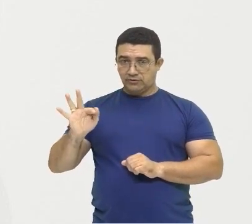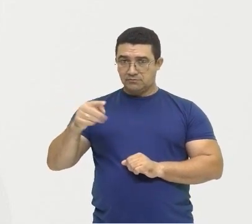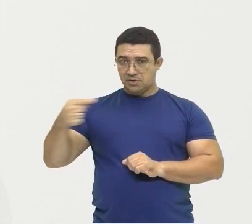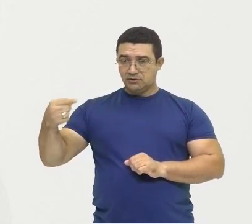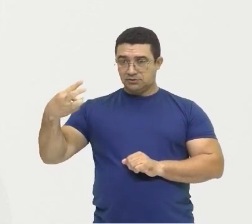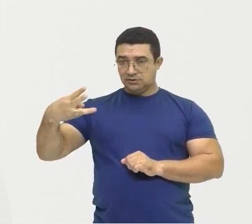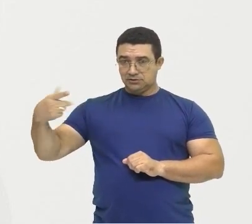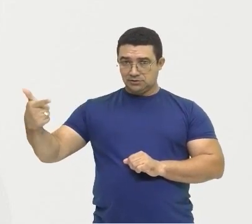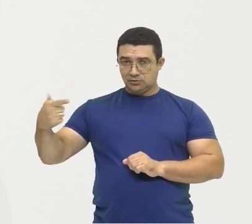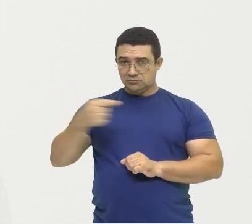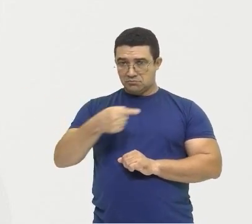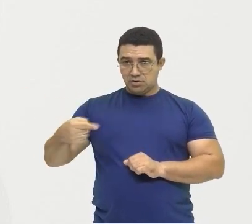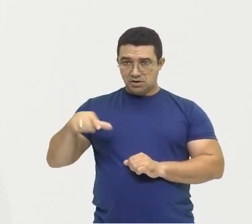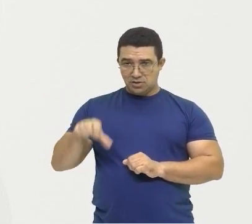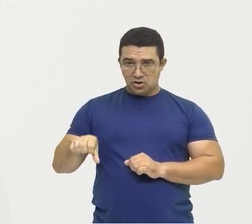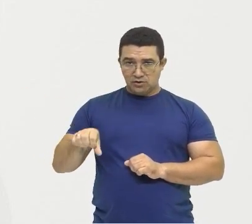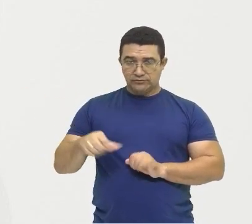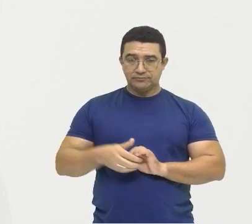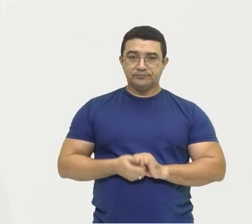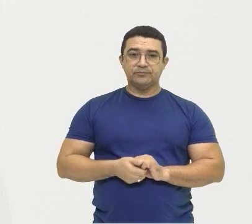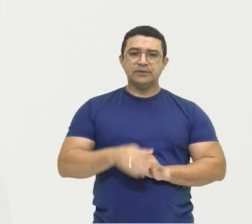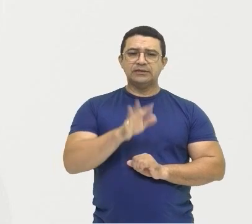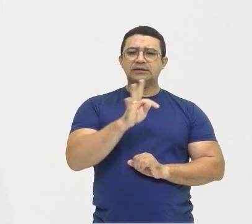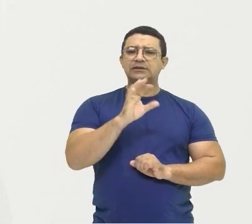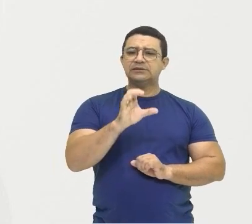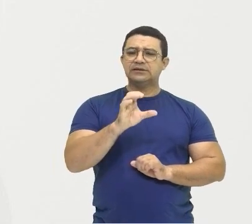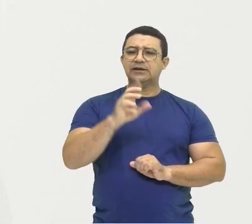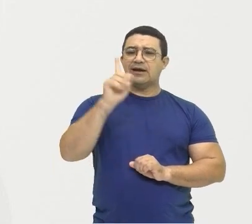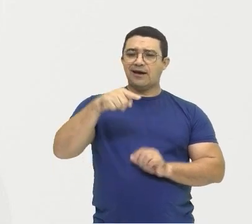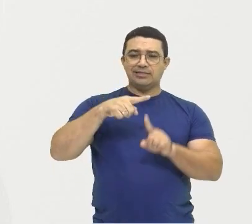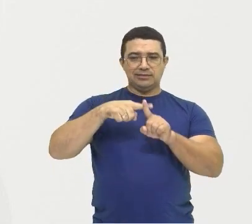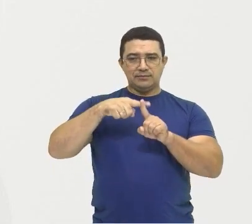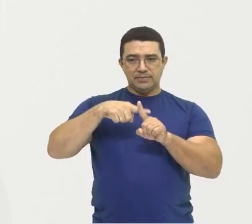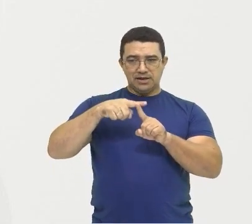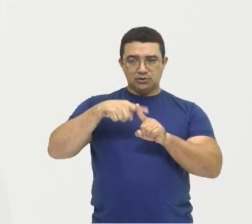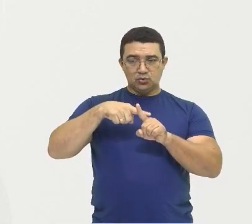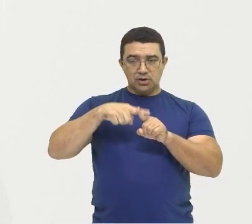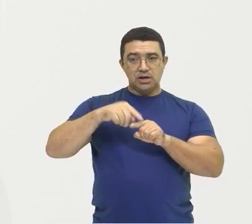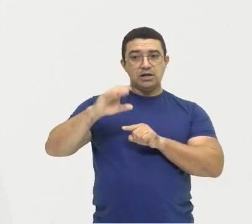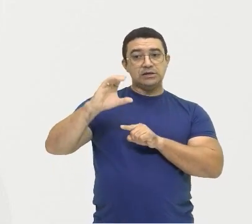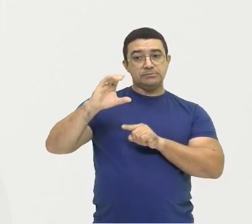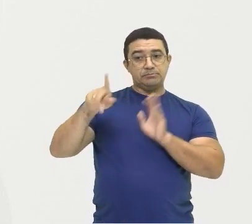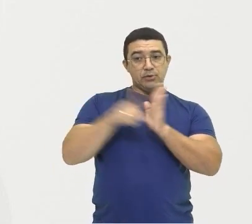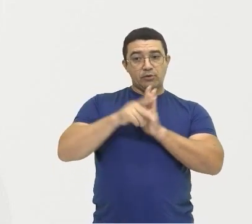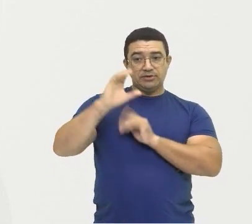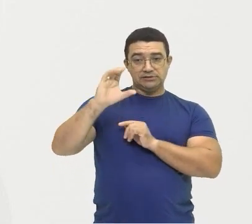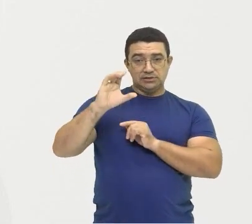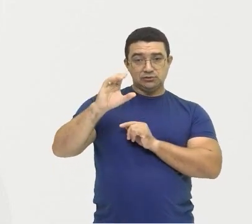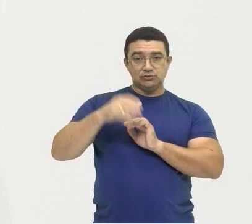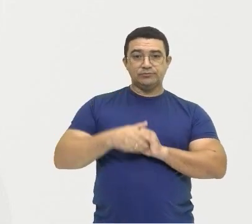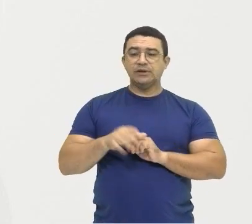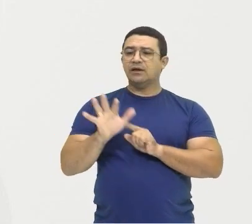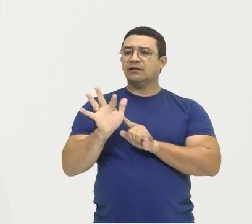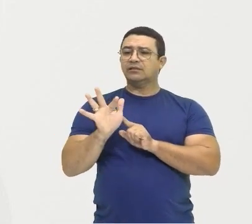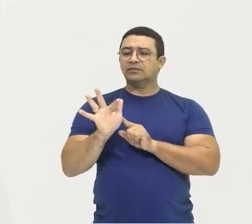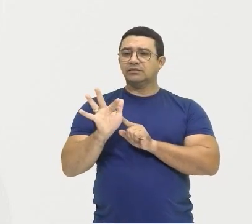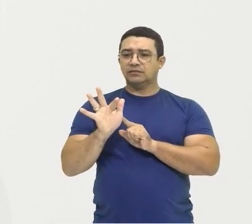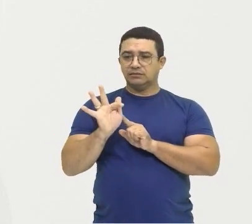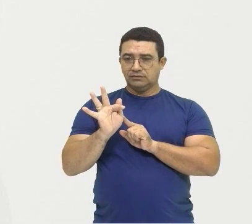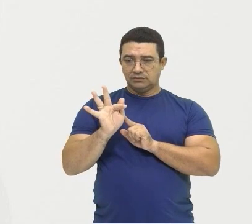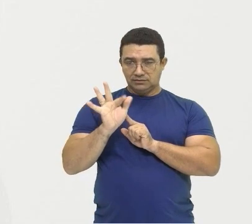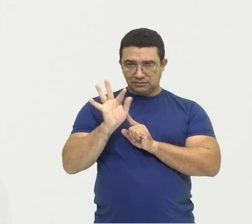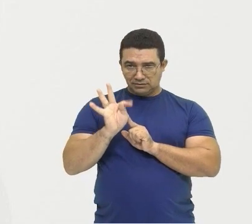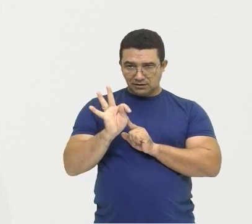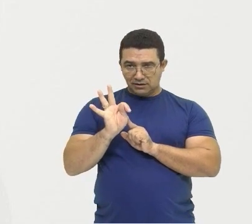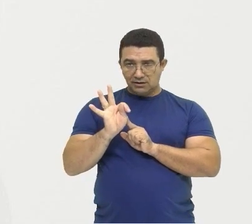9, onde o Tc representa a temperatura na escala Celsius e o Tf representa